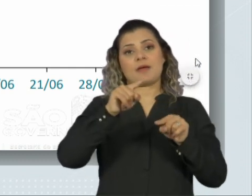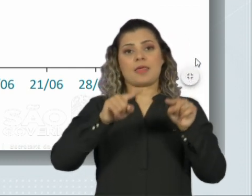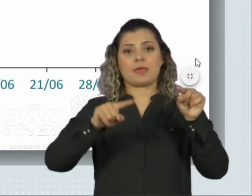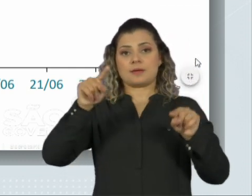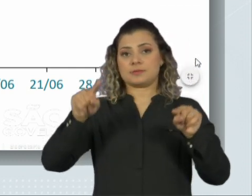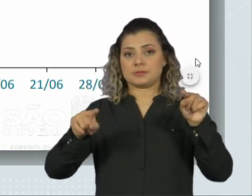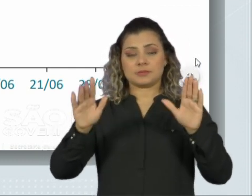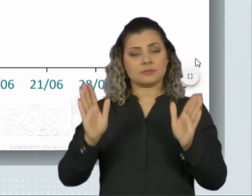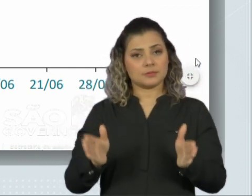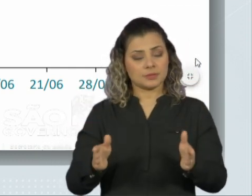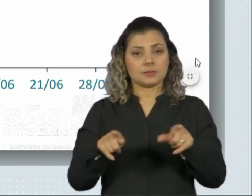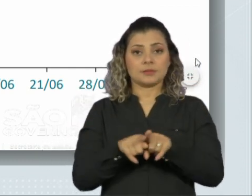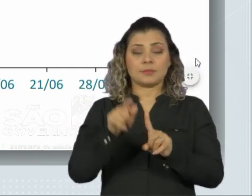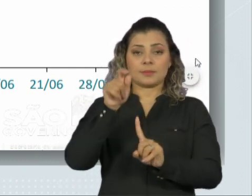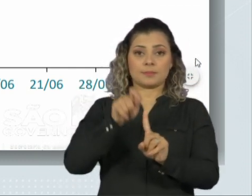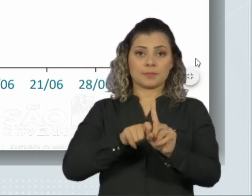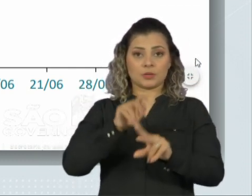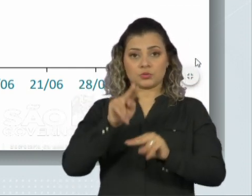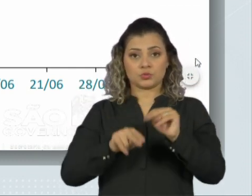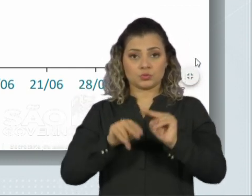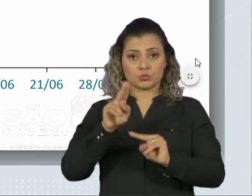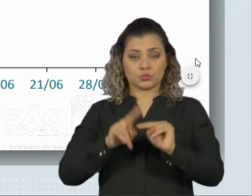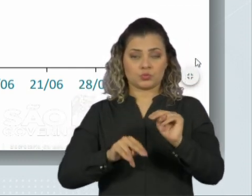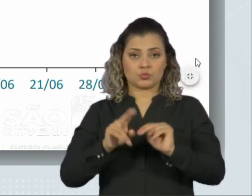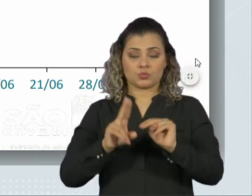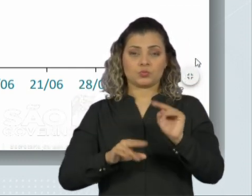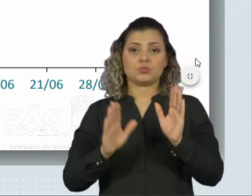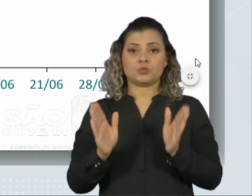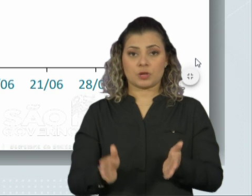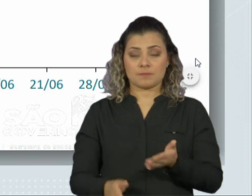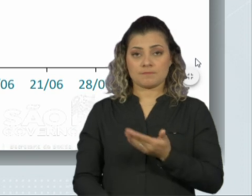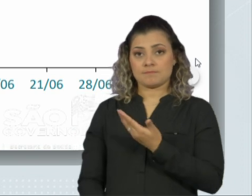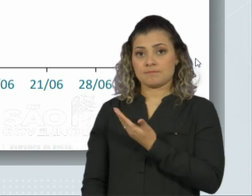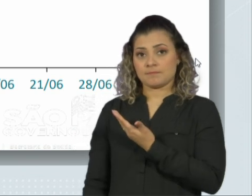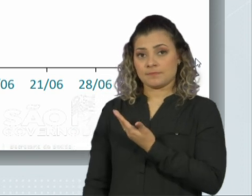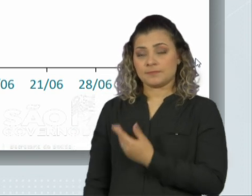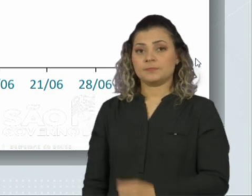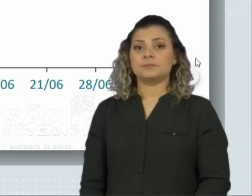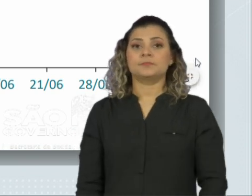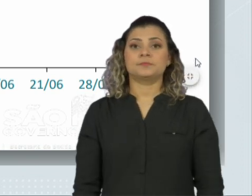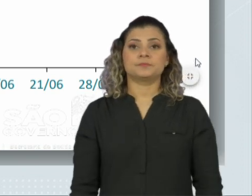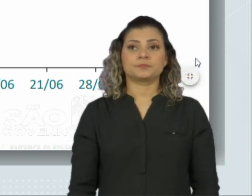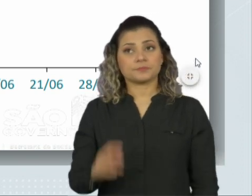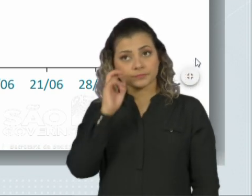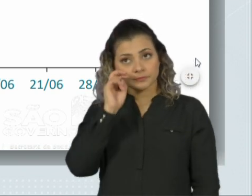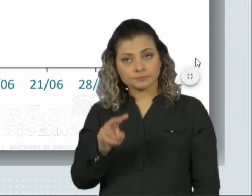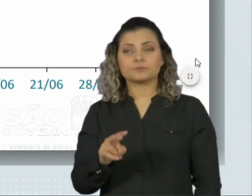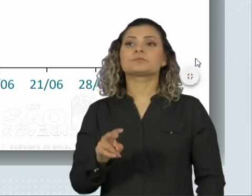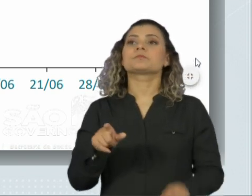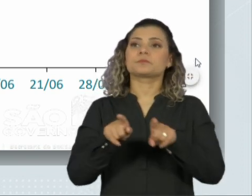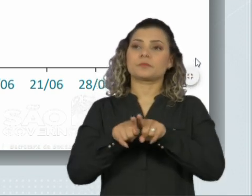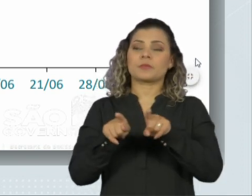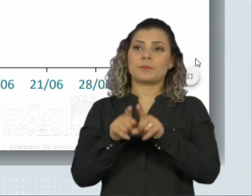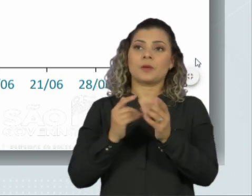cenário estabelecido para o mês de junho, e na faixa superior, mais